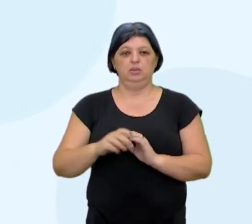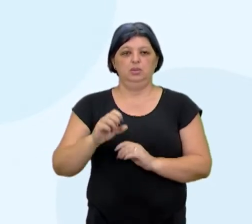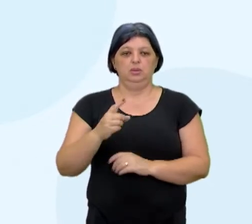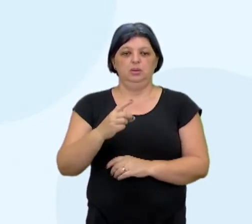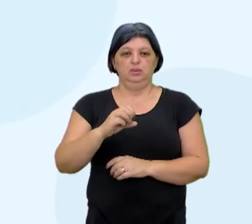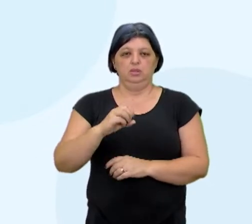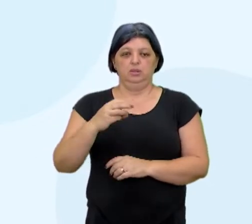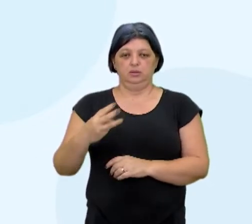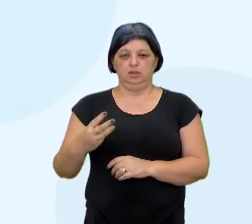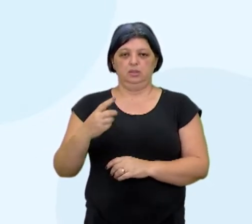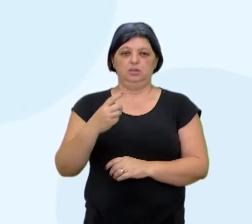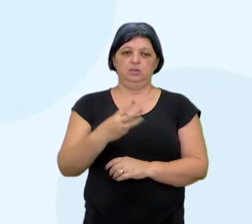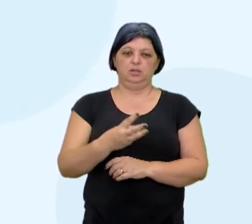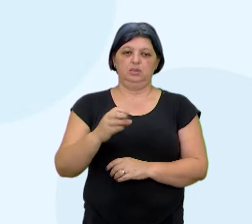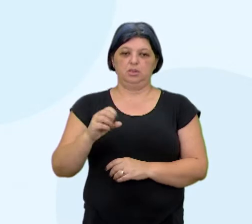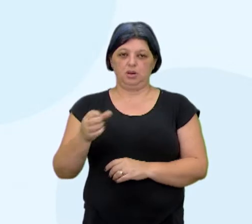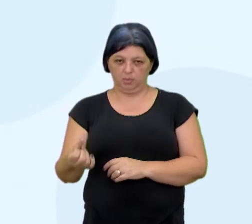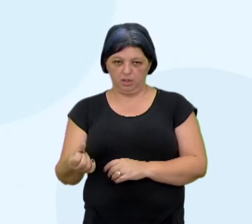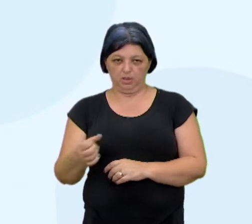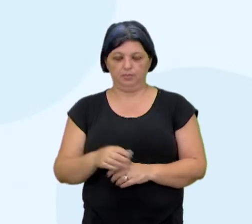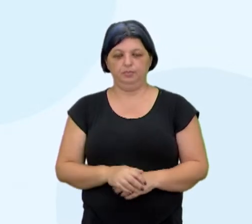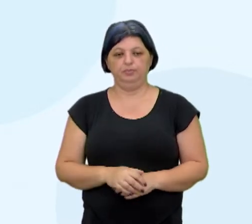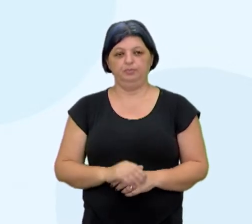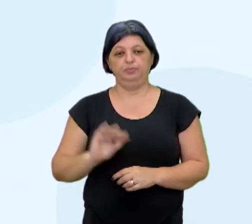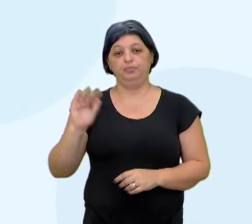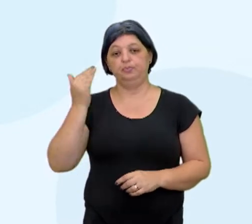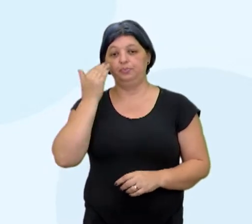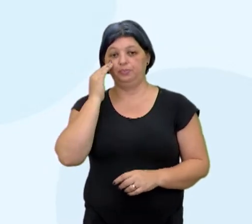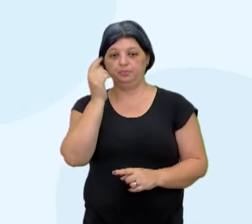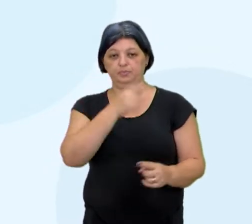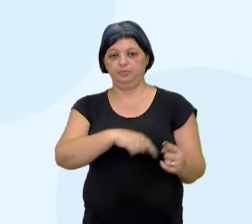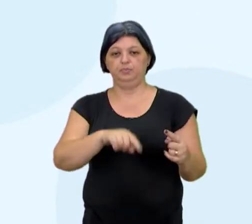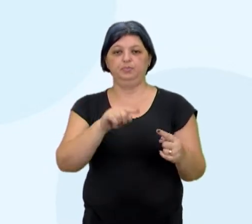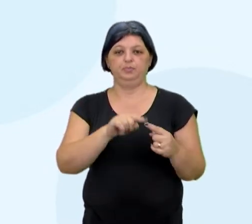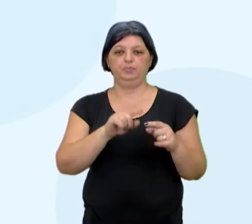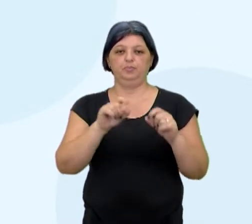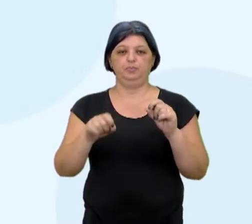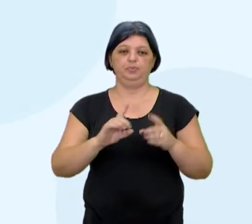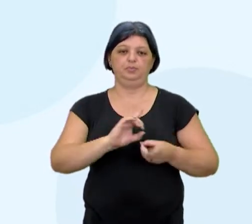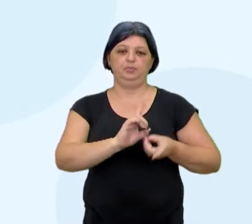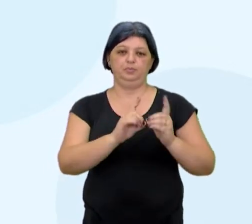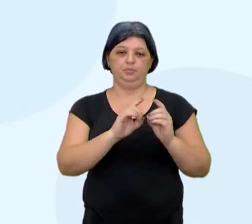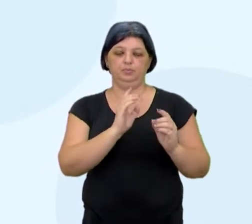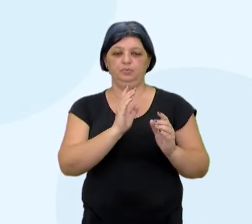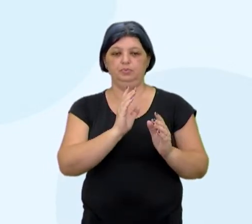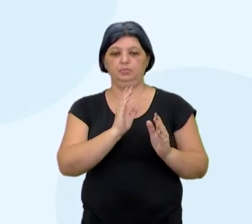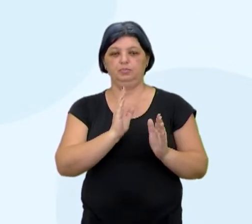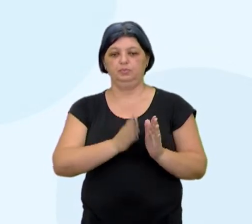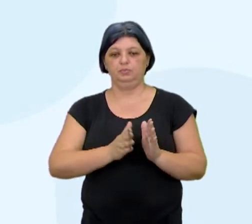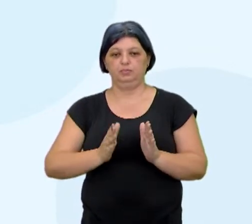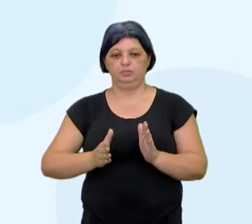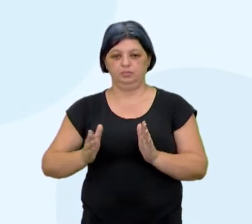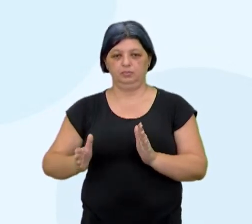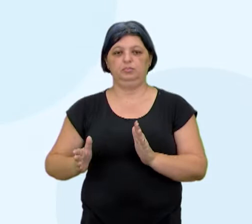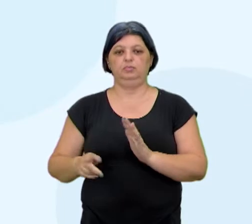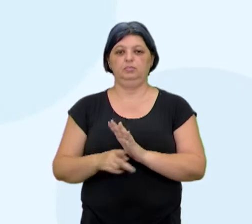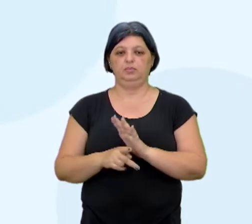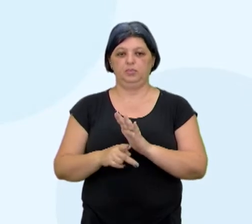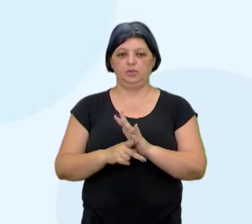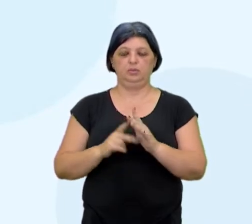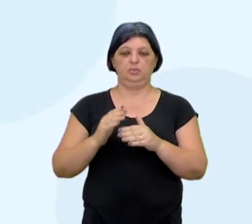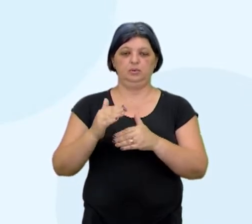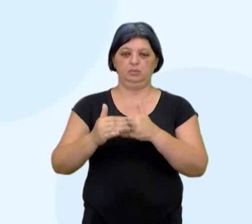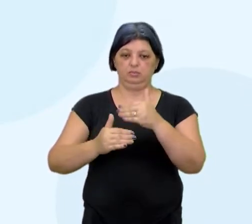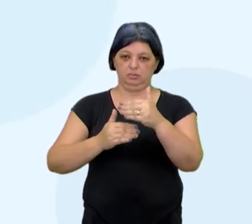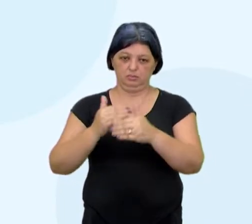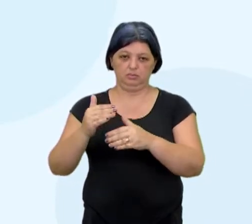306. E aí o objetivo é compreender e investigar as dinâmicas dos processos de formação e evolução